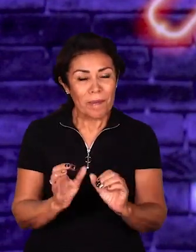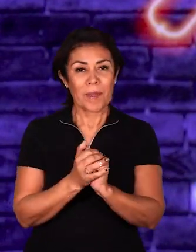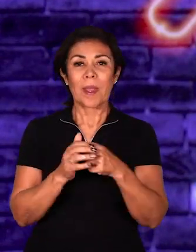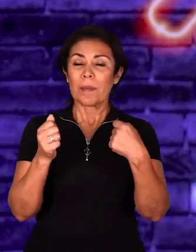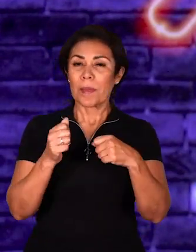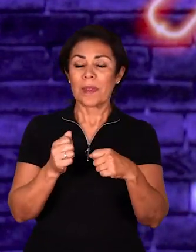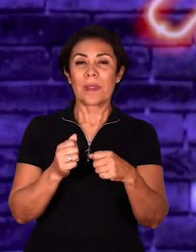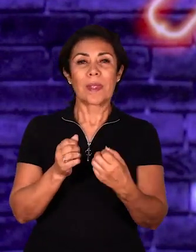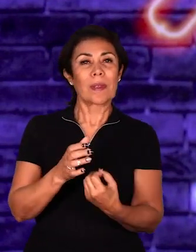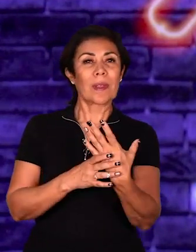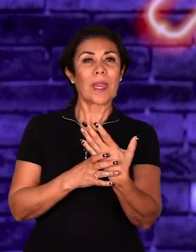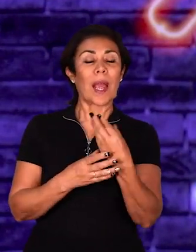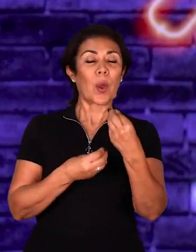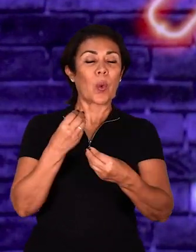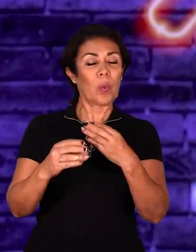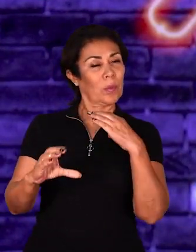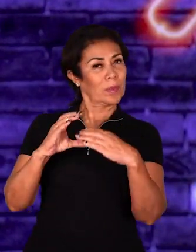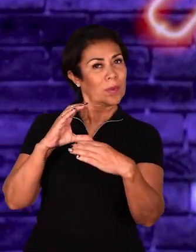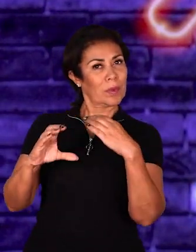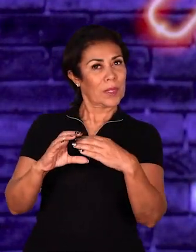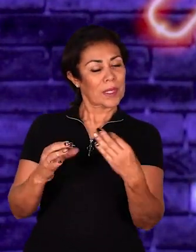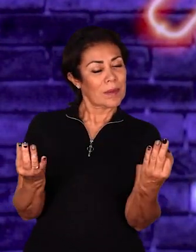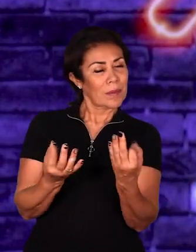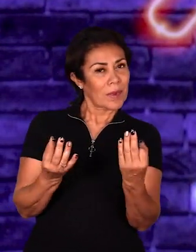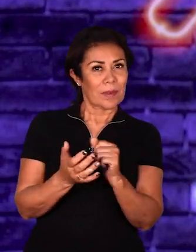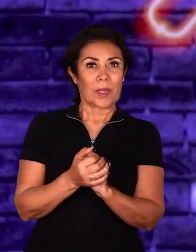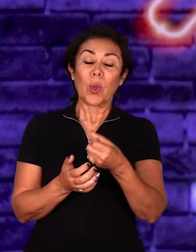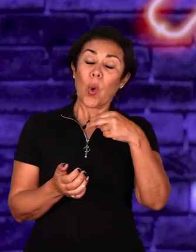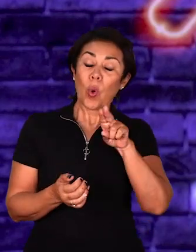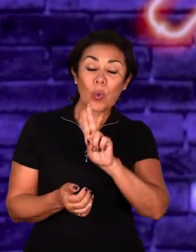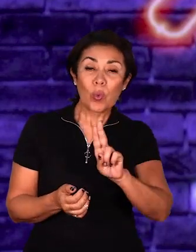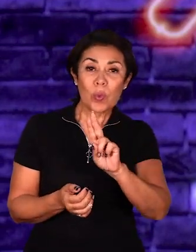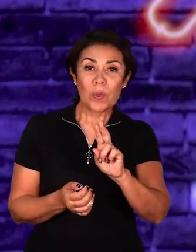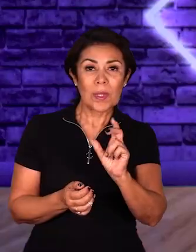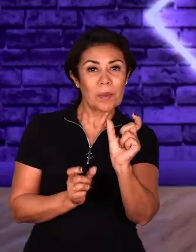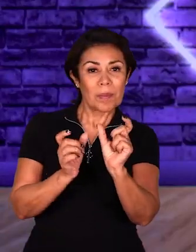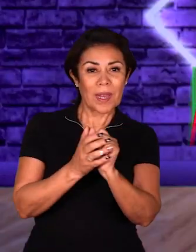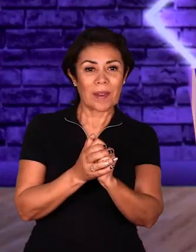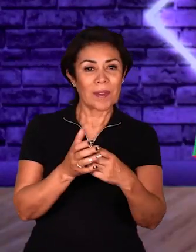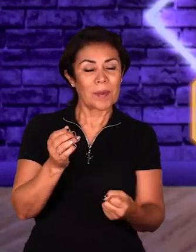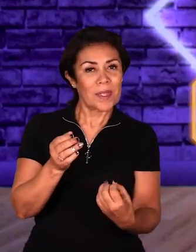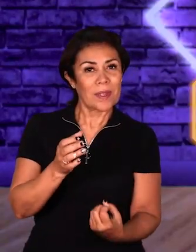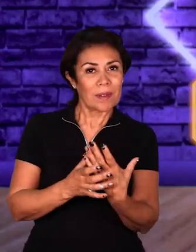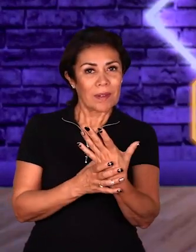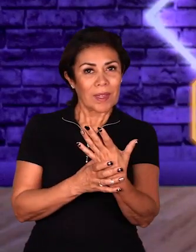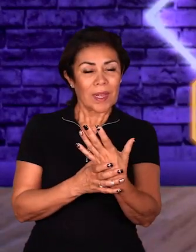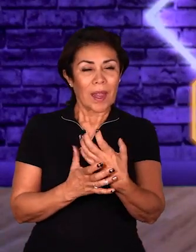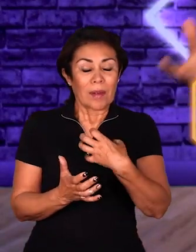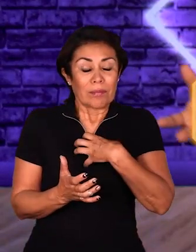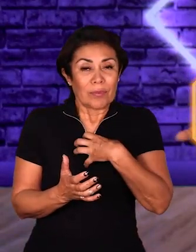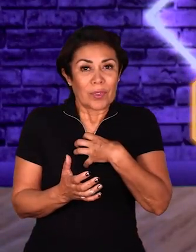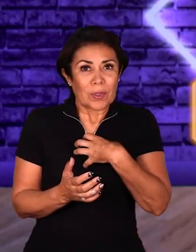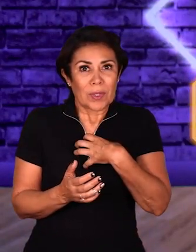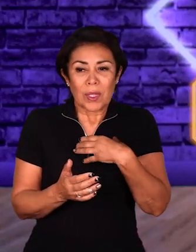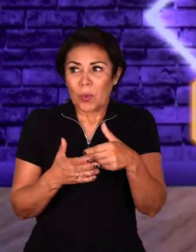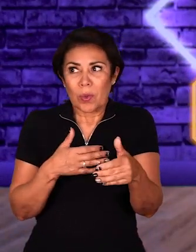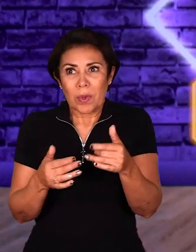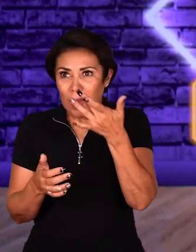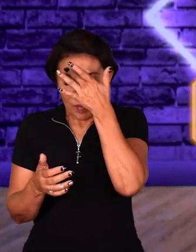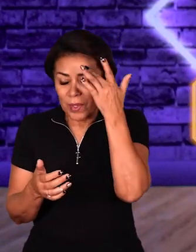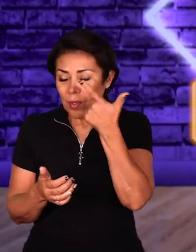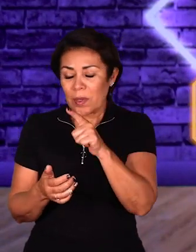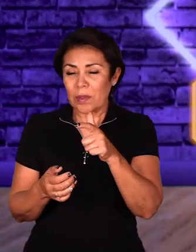a gente precisa definir um padrão de comunicação. Ou usando uma linguagem um pouquinho mais técnica, a gente precisa adotar uma interface comum que